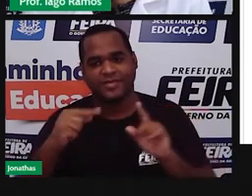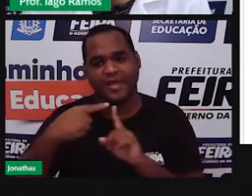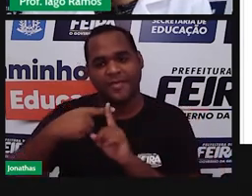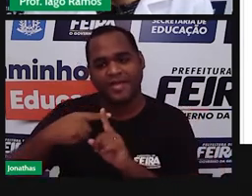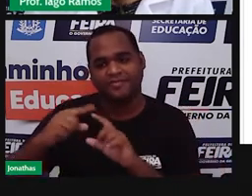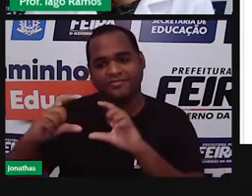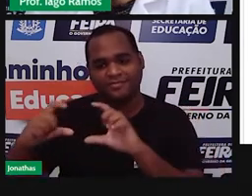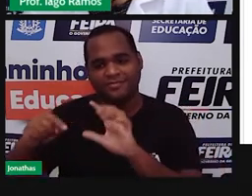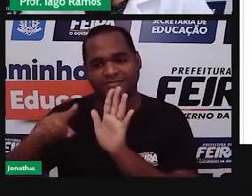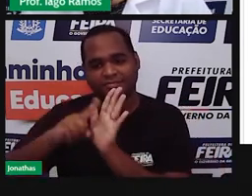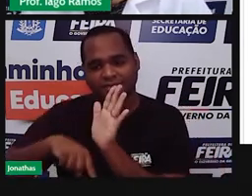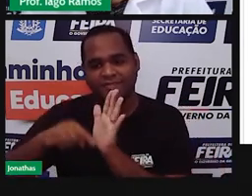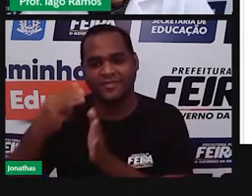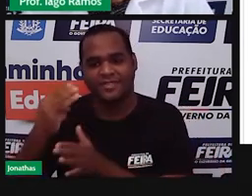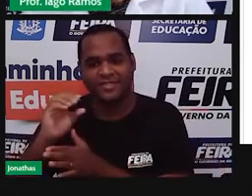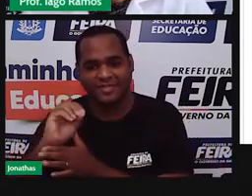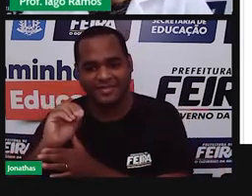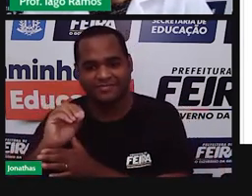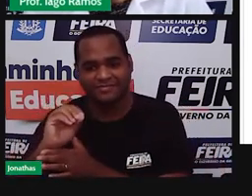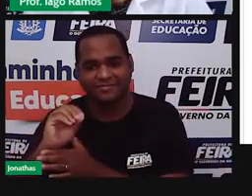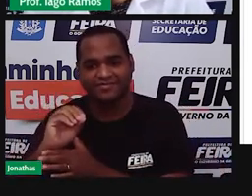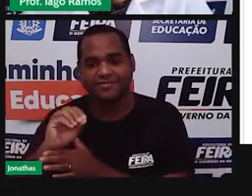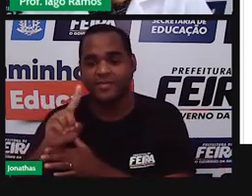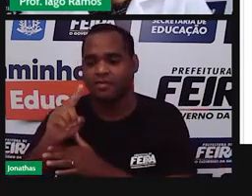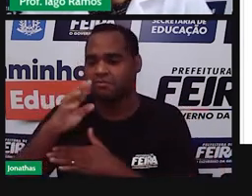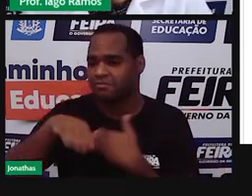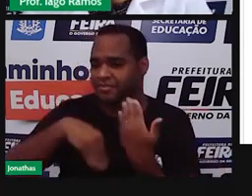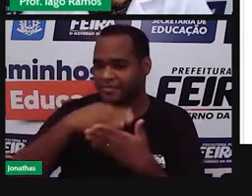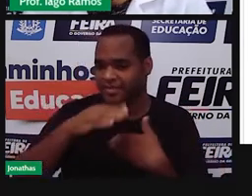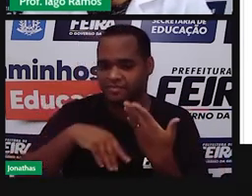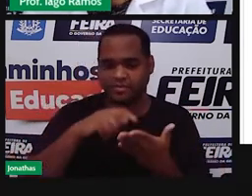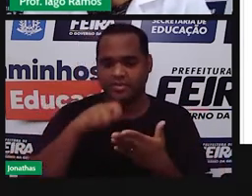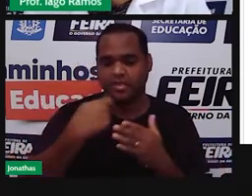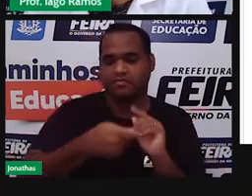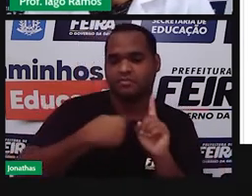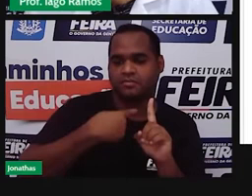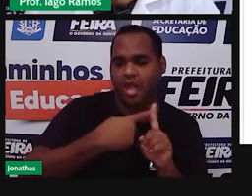para não misturar um sinal com outro.